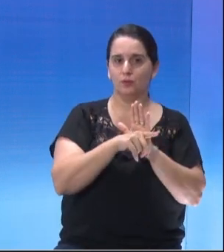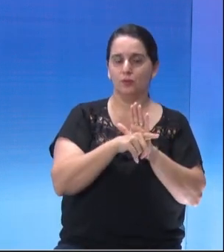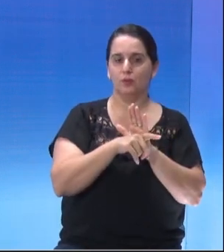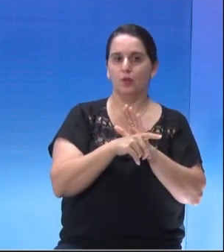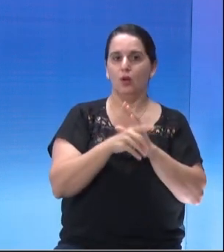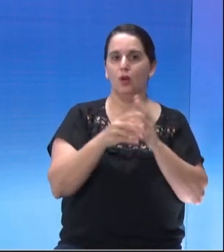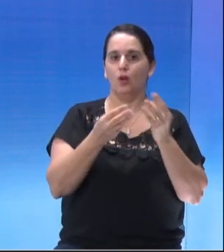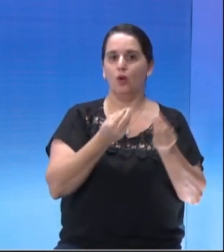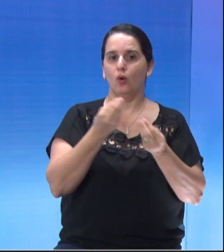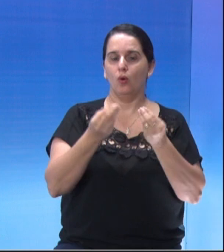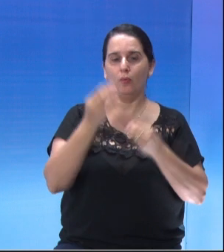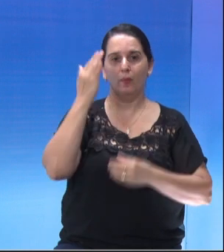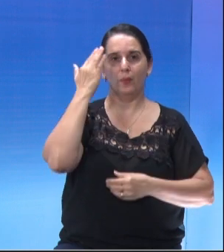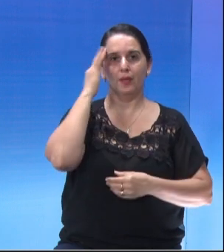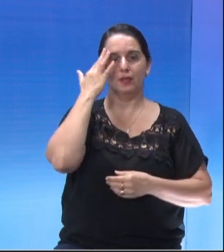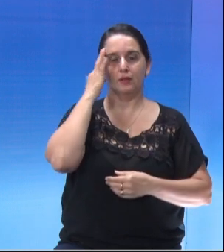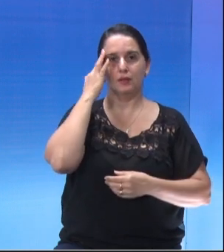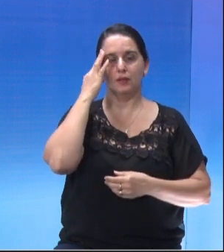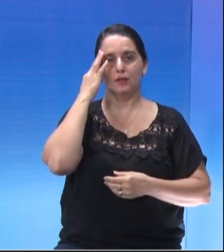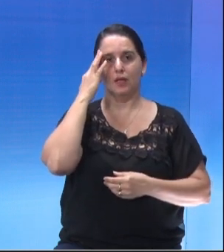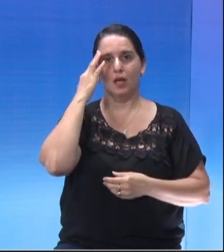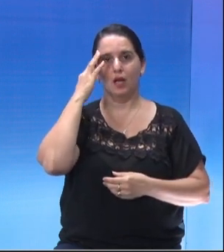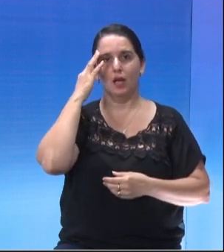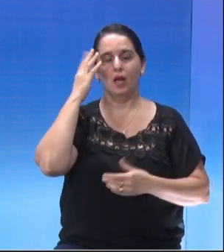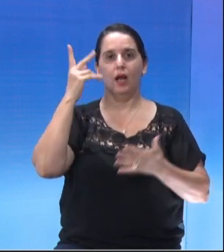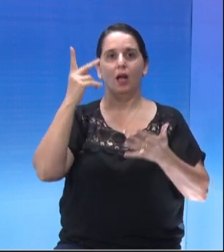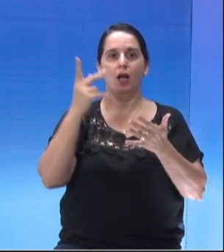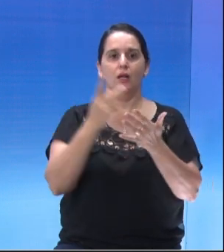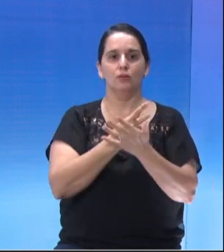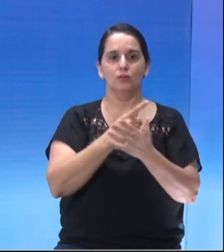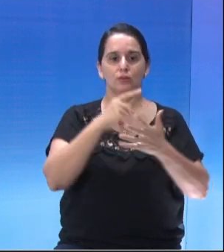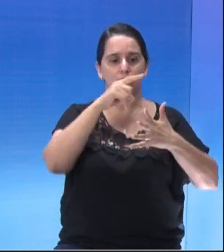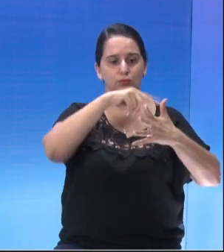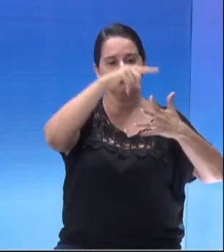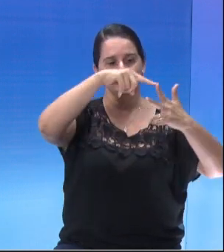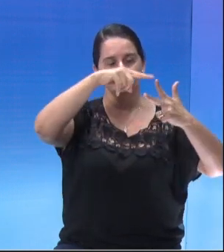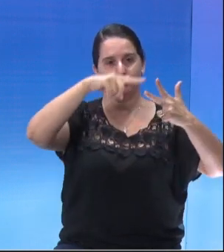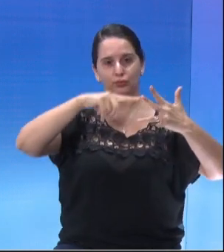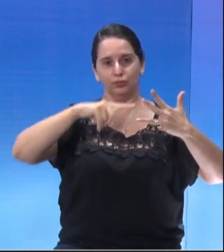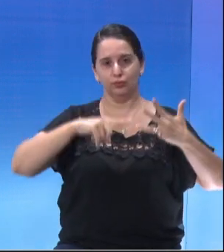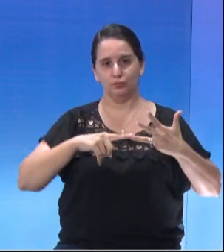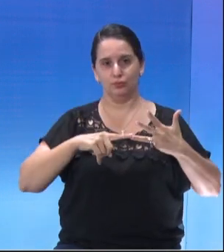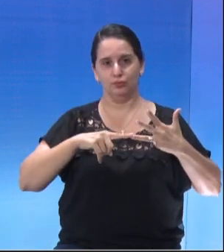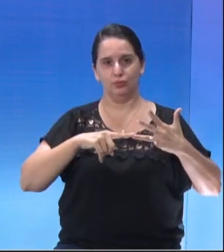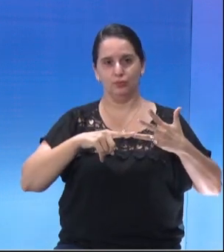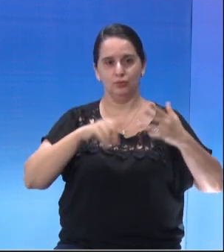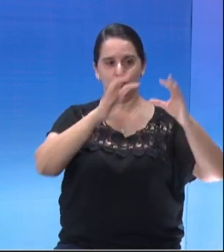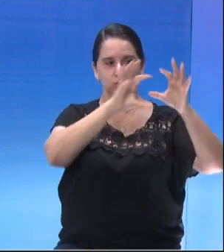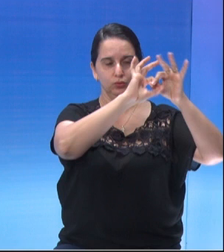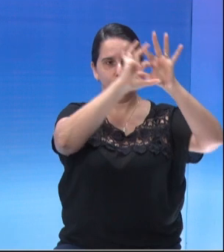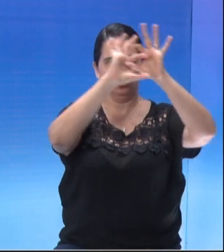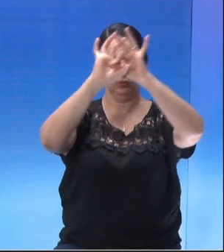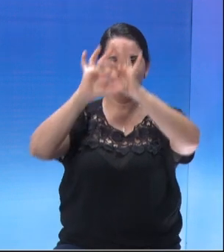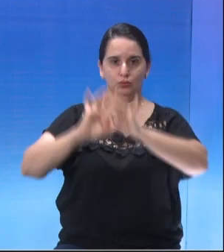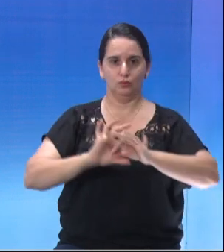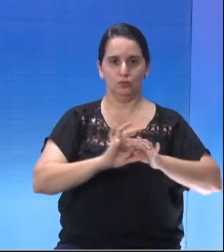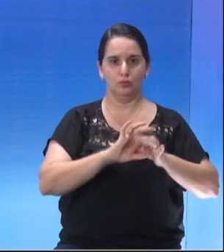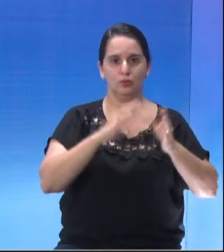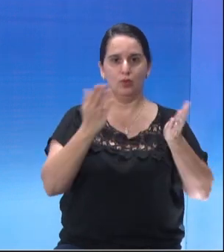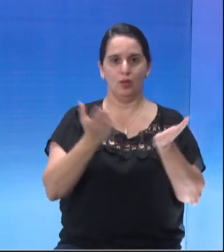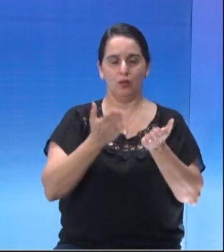anterior, para tentarmos compreender como que essas três partículas se relacionam. E é isso